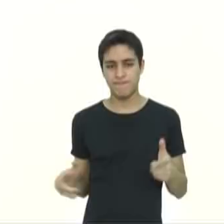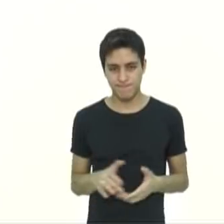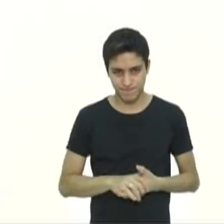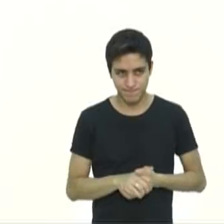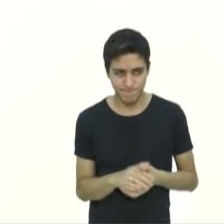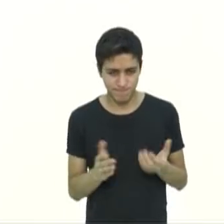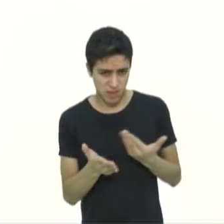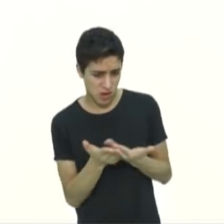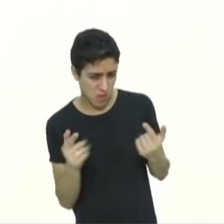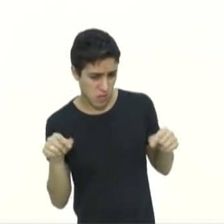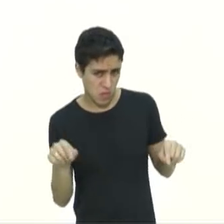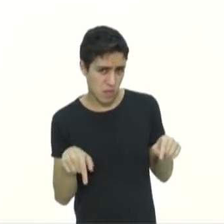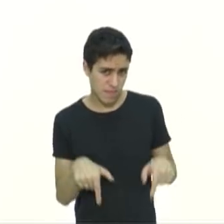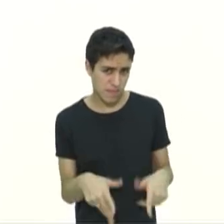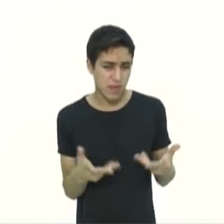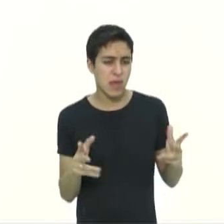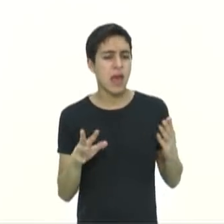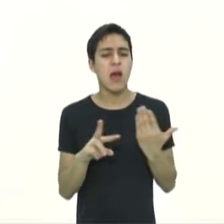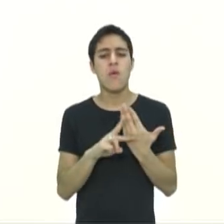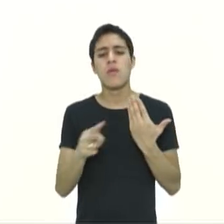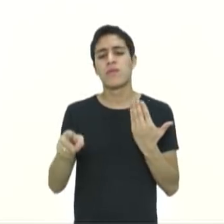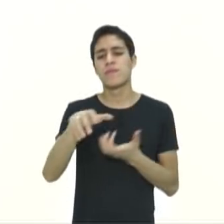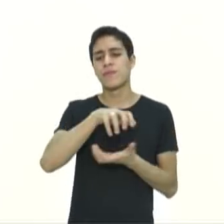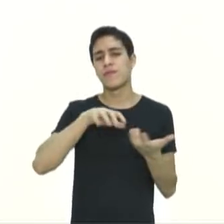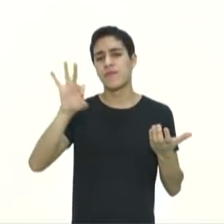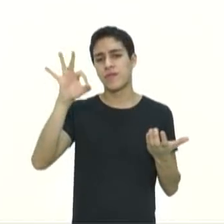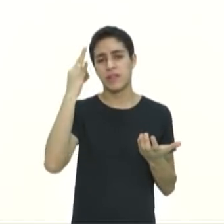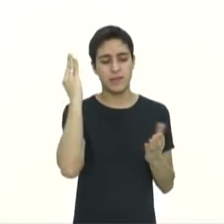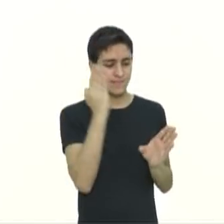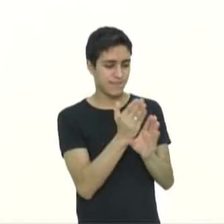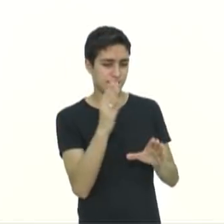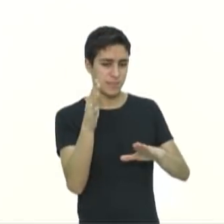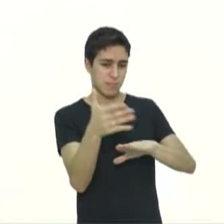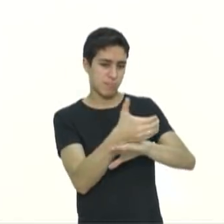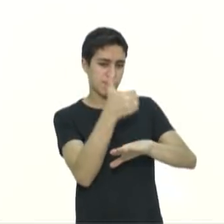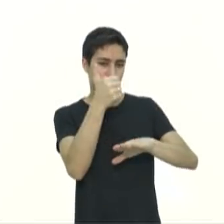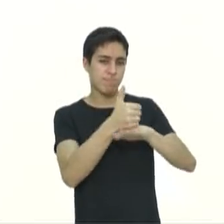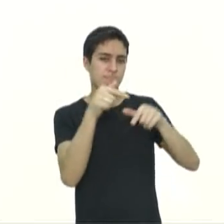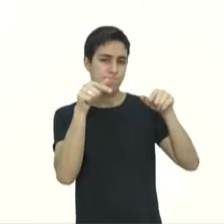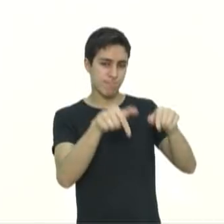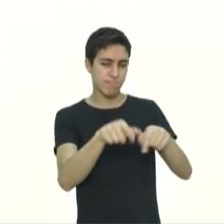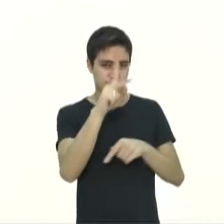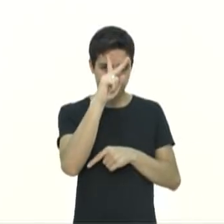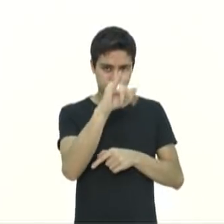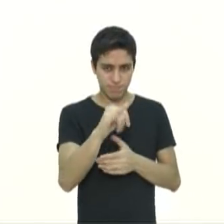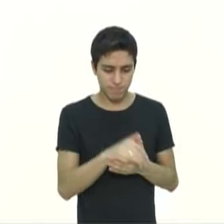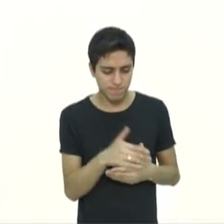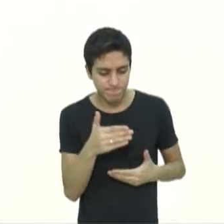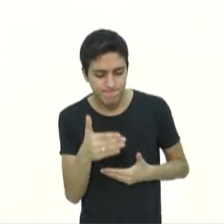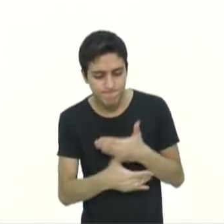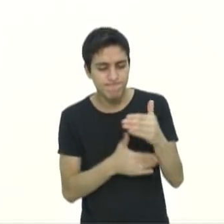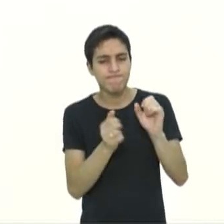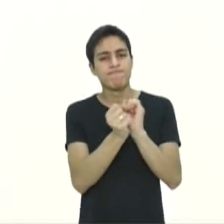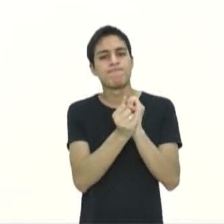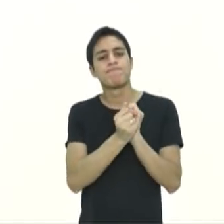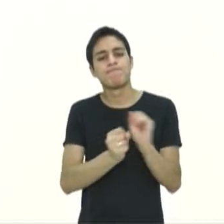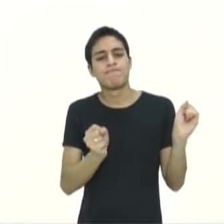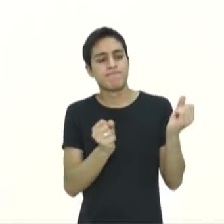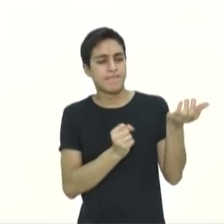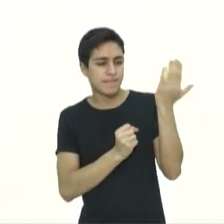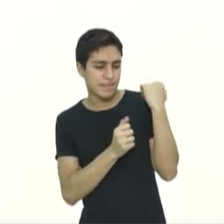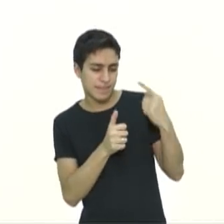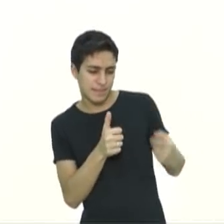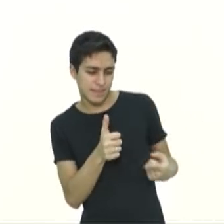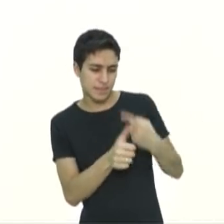As consequências da Revolução Francesa para a sua colônia, do Haiti. O processo de independência do